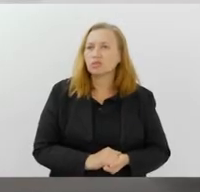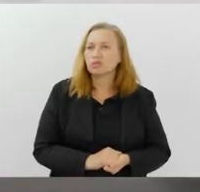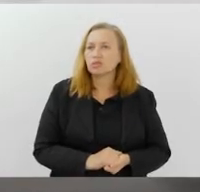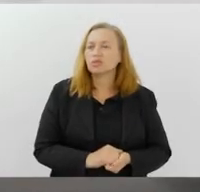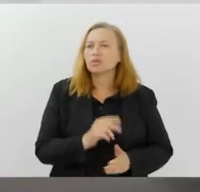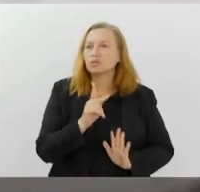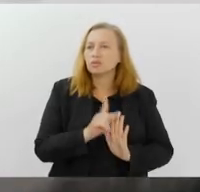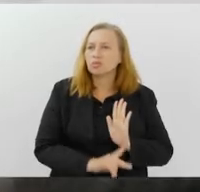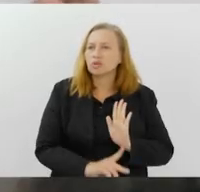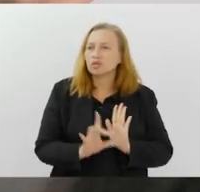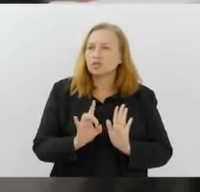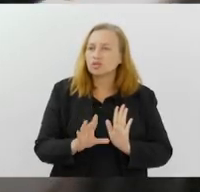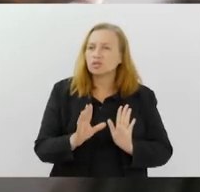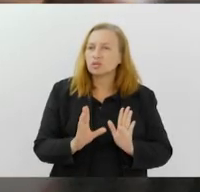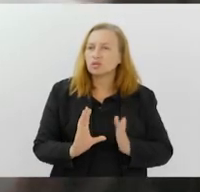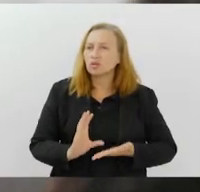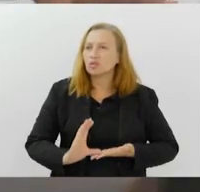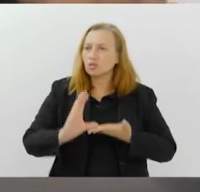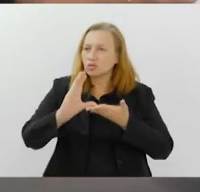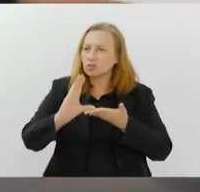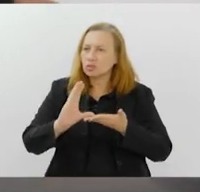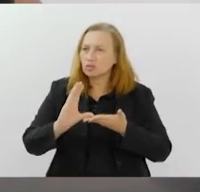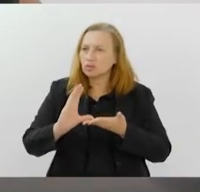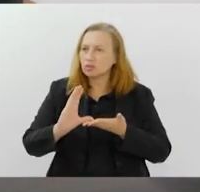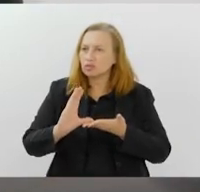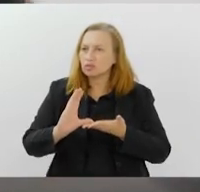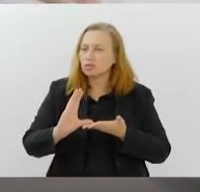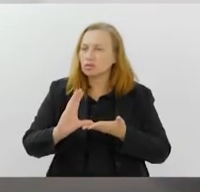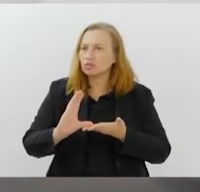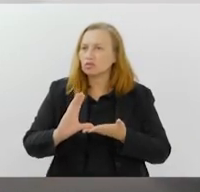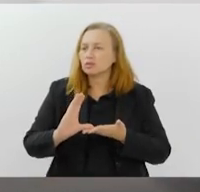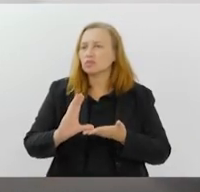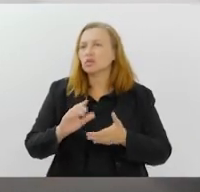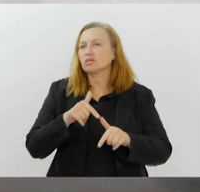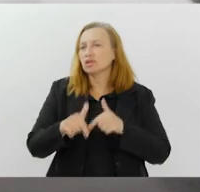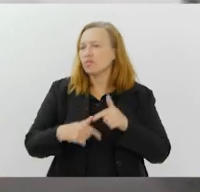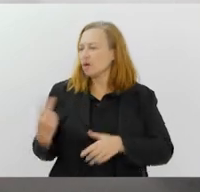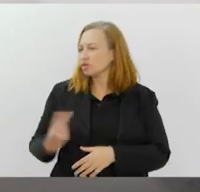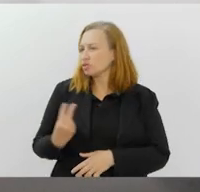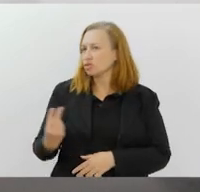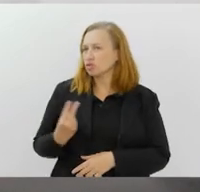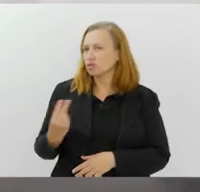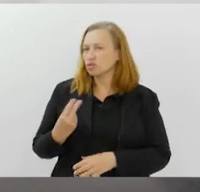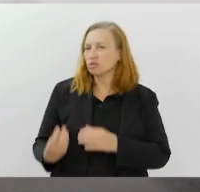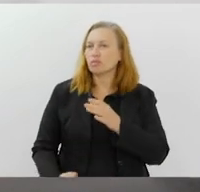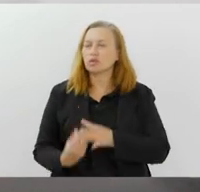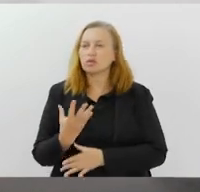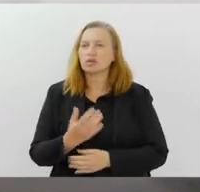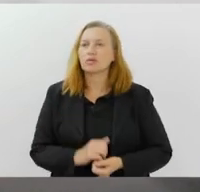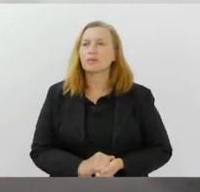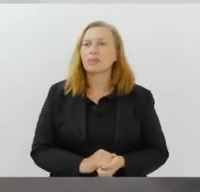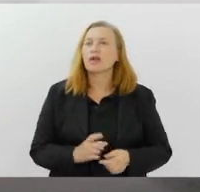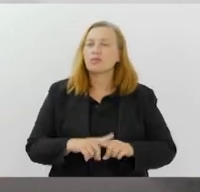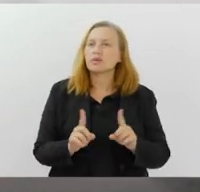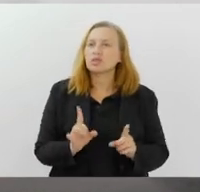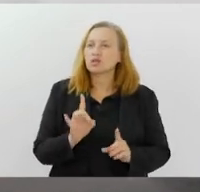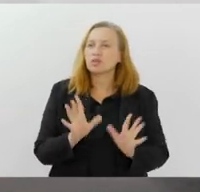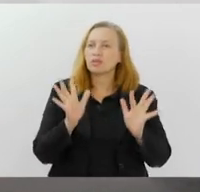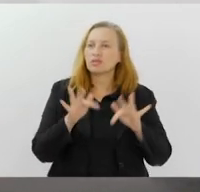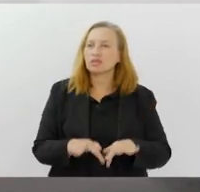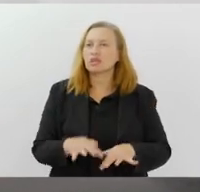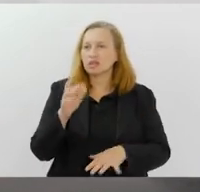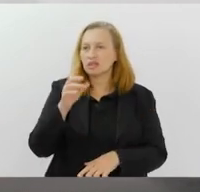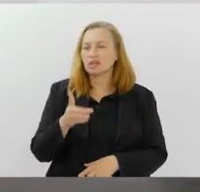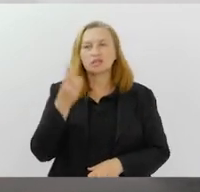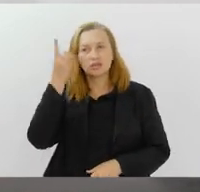projeto apenas sobre um conselho E aí fica como tarefa Nossa aqui para produzir isso mas só para fechar deputado